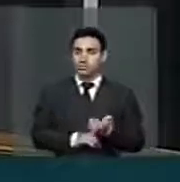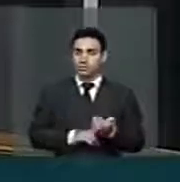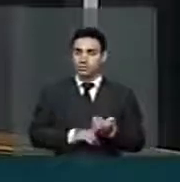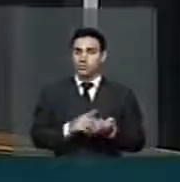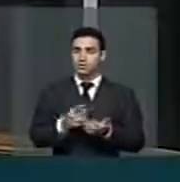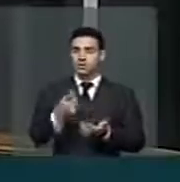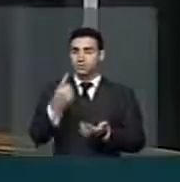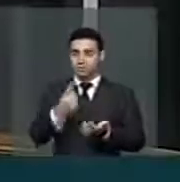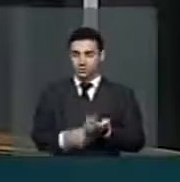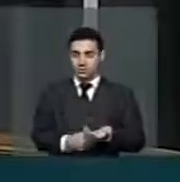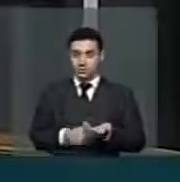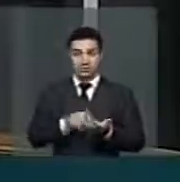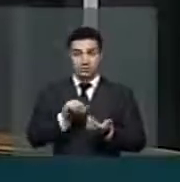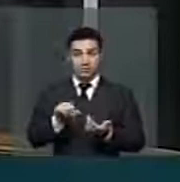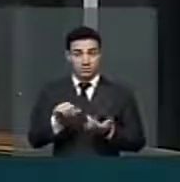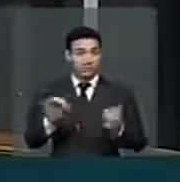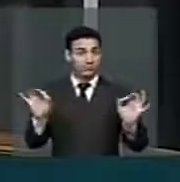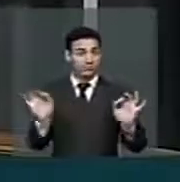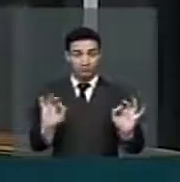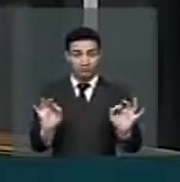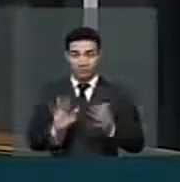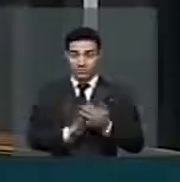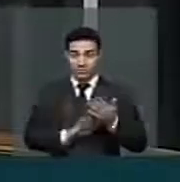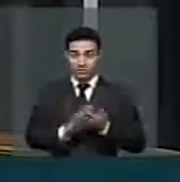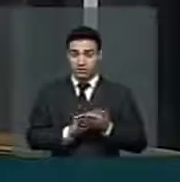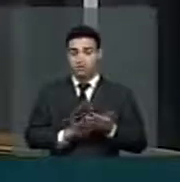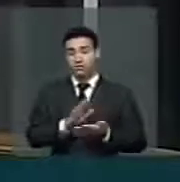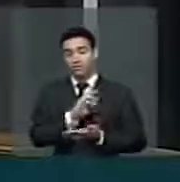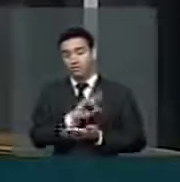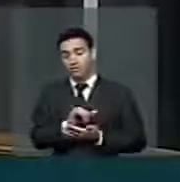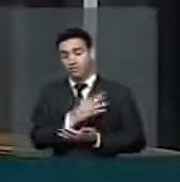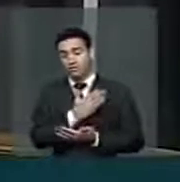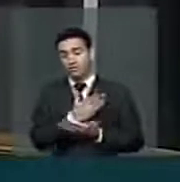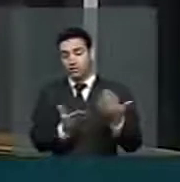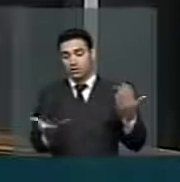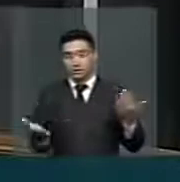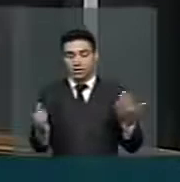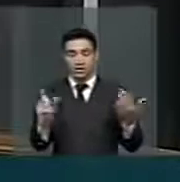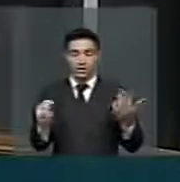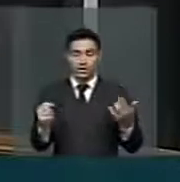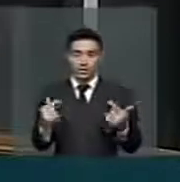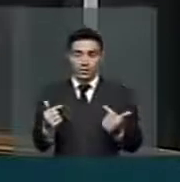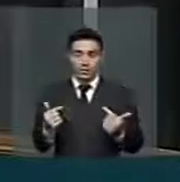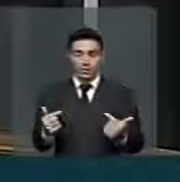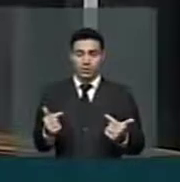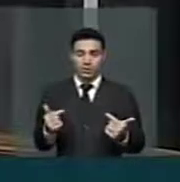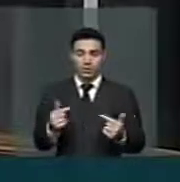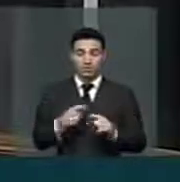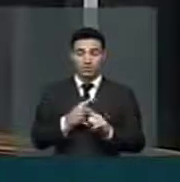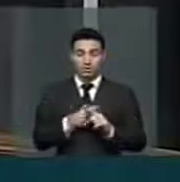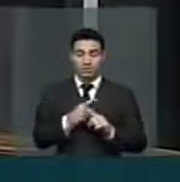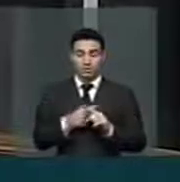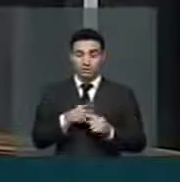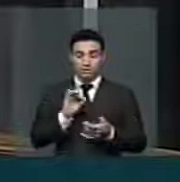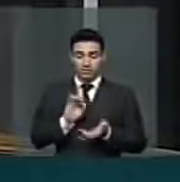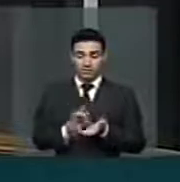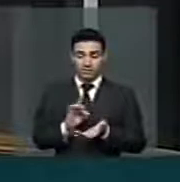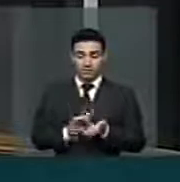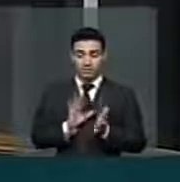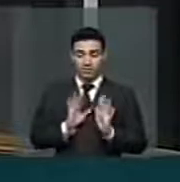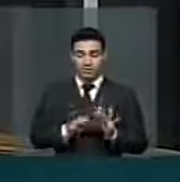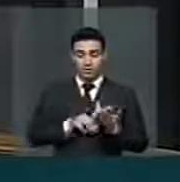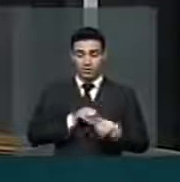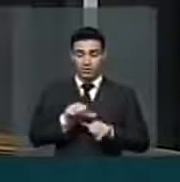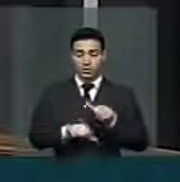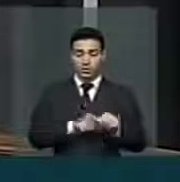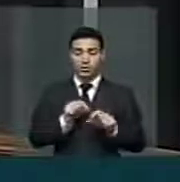compromisso. Caso contrário, vamos perder, e muito feio, essa batalha que, na verdade, já se tornou